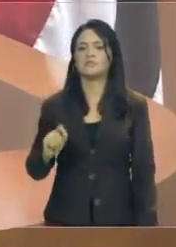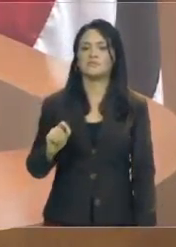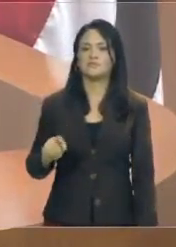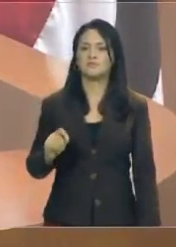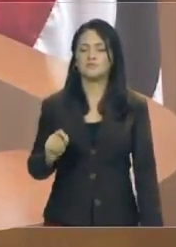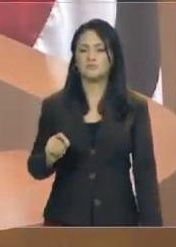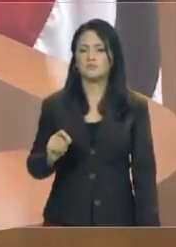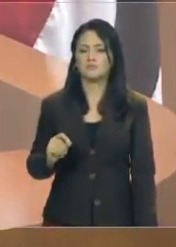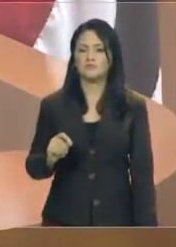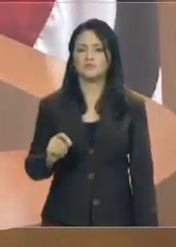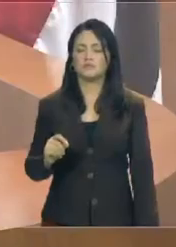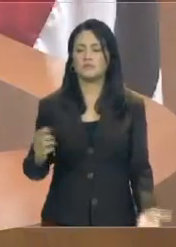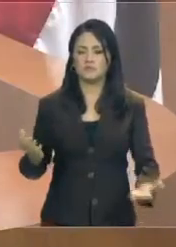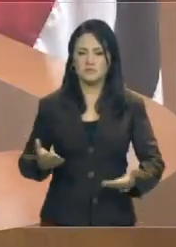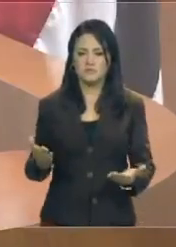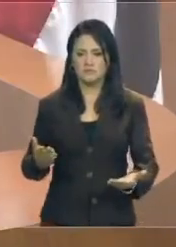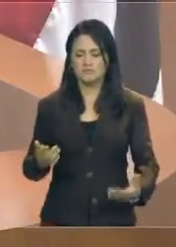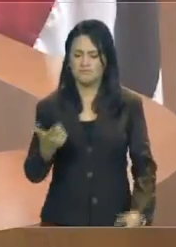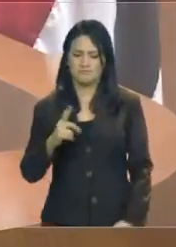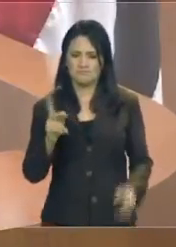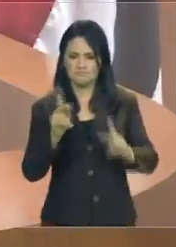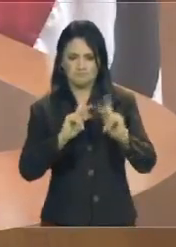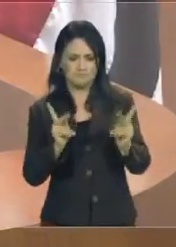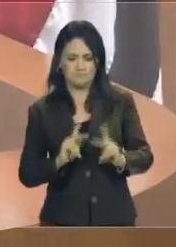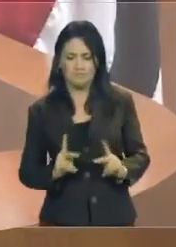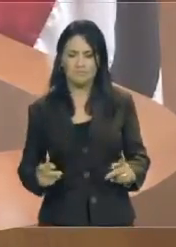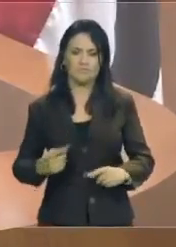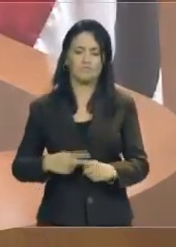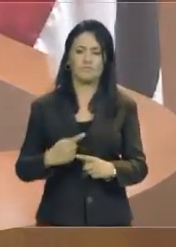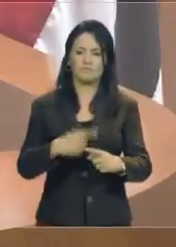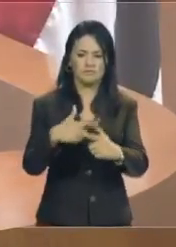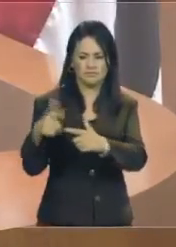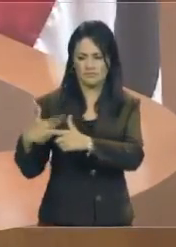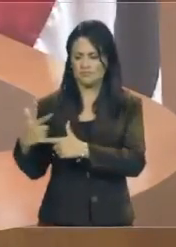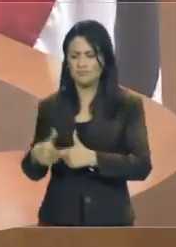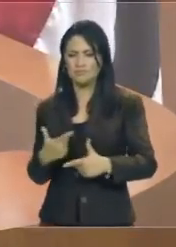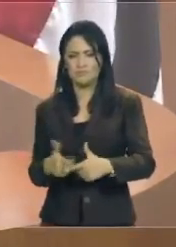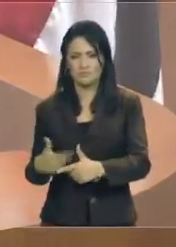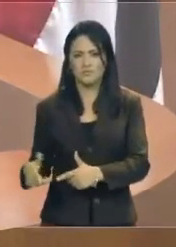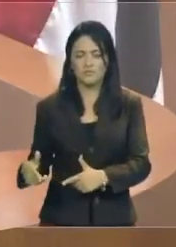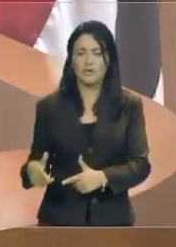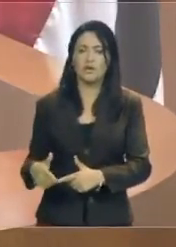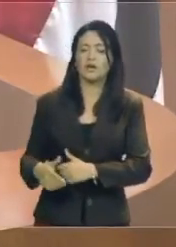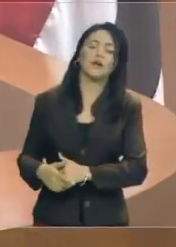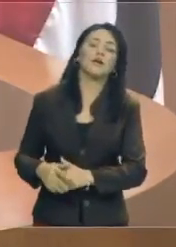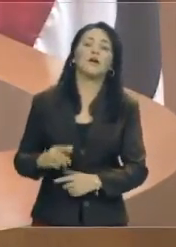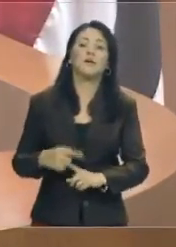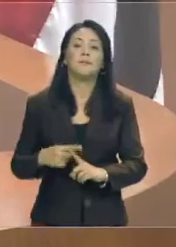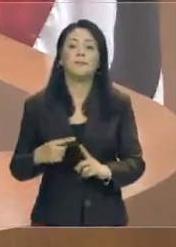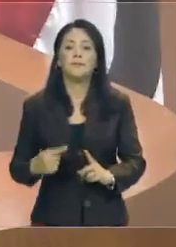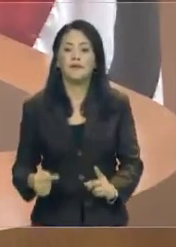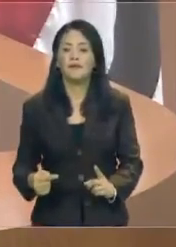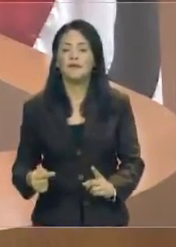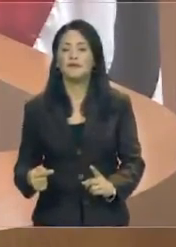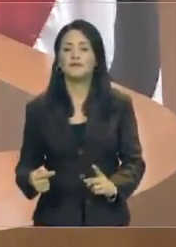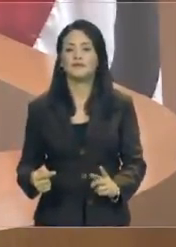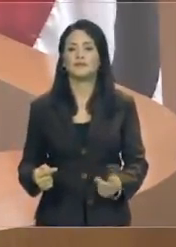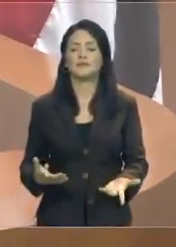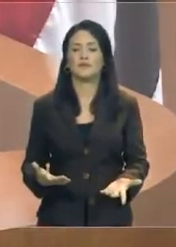que não vai ficar um país em paz diante dos acontecimentos que estão por vir, mas, pelo menos, corrige parcialmente essa